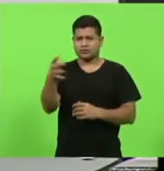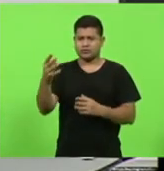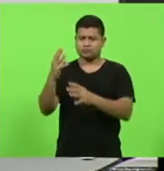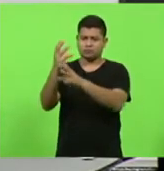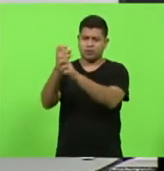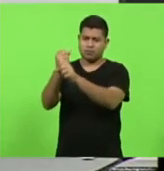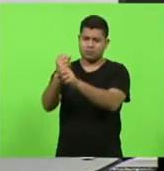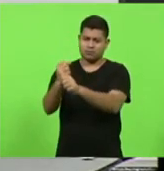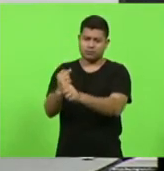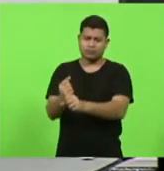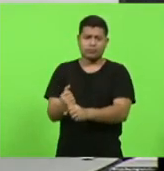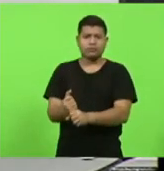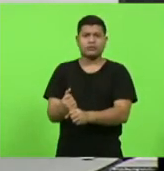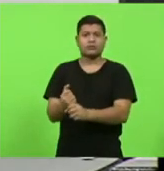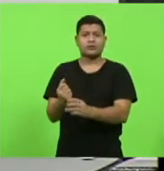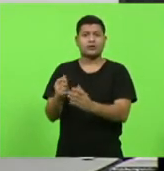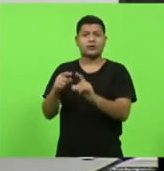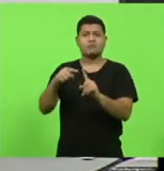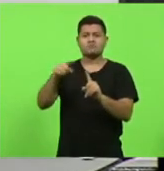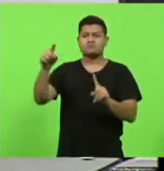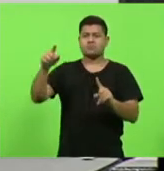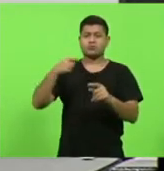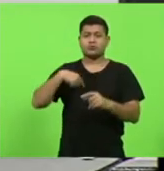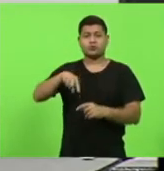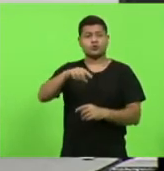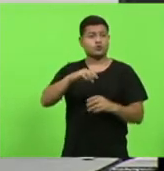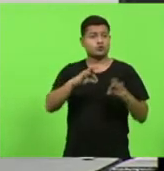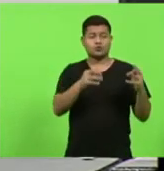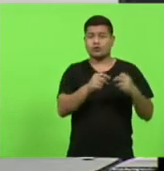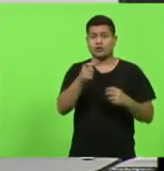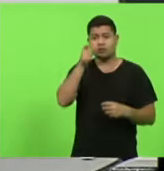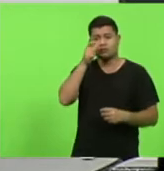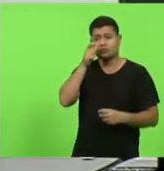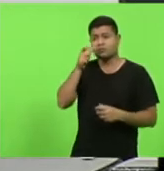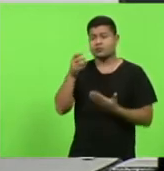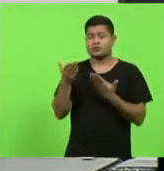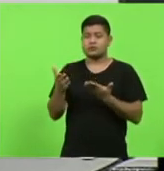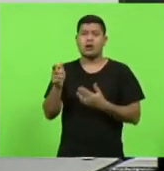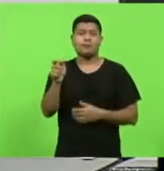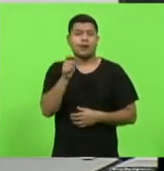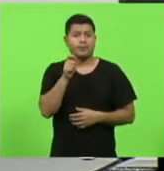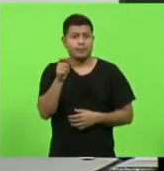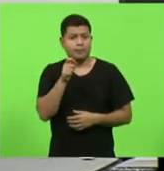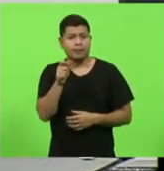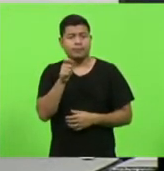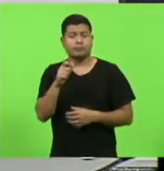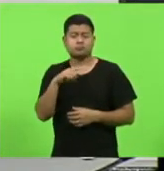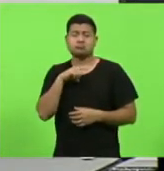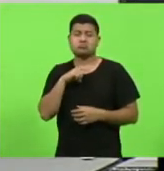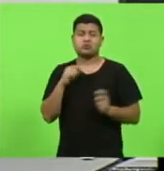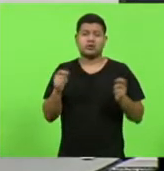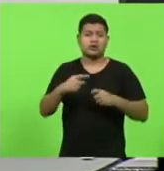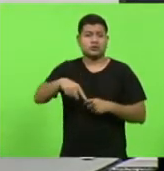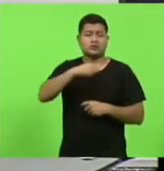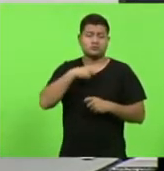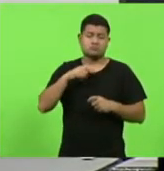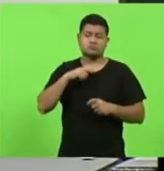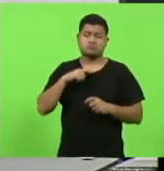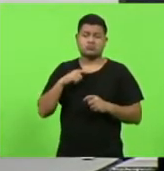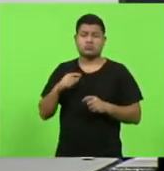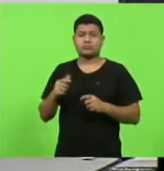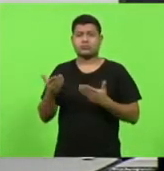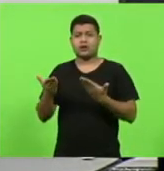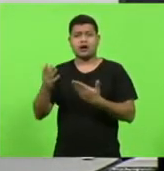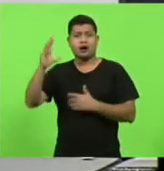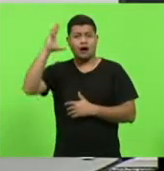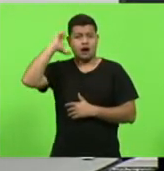números, que quem acompanha a gente aí, seja entrevistas que a gente tem a oportunidade de dar pelas